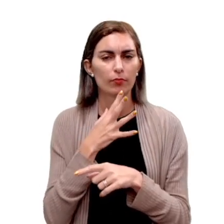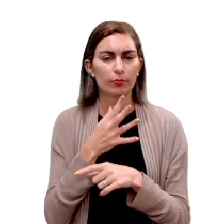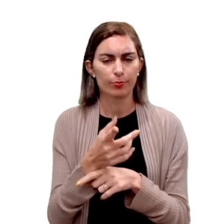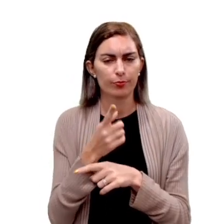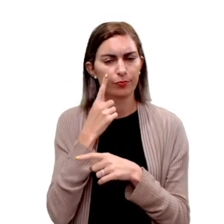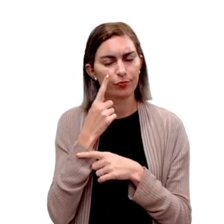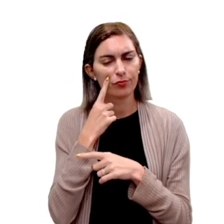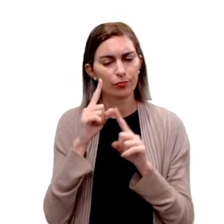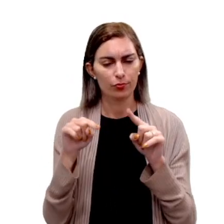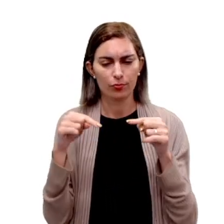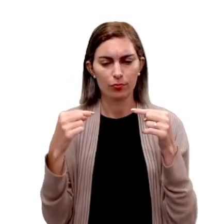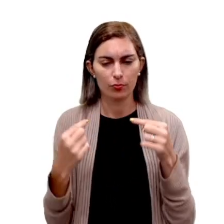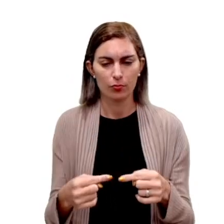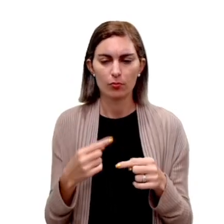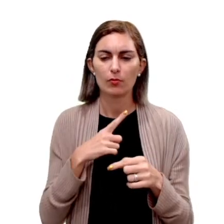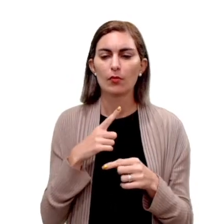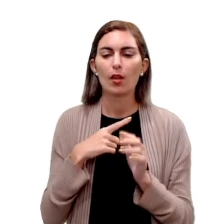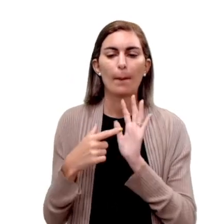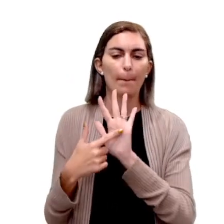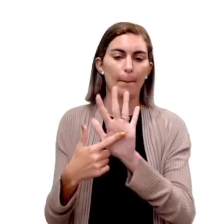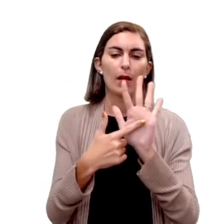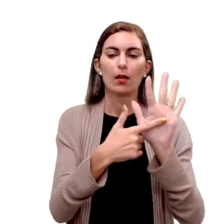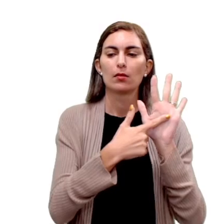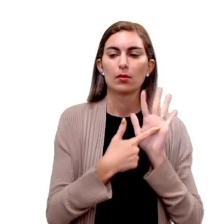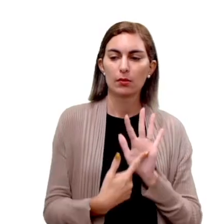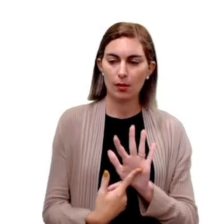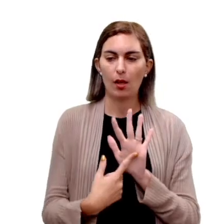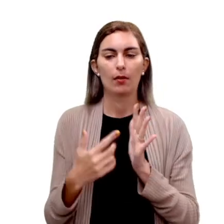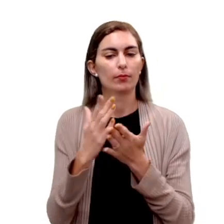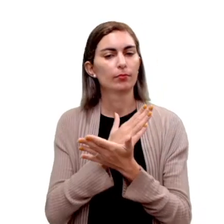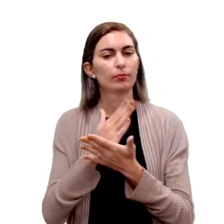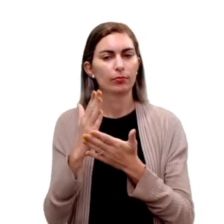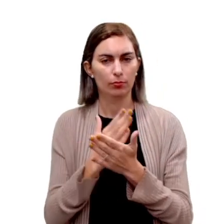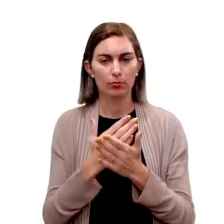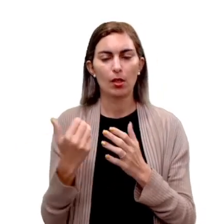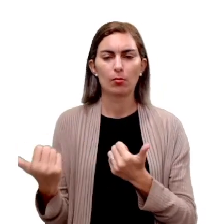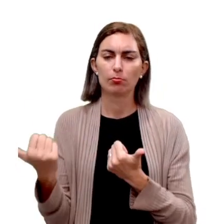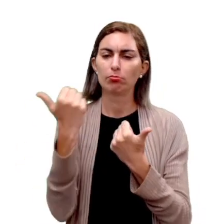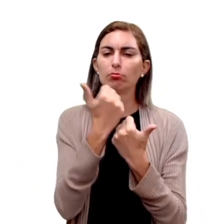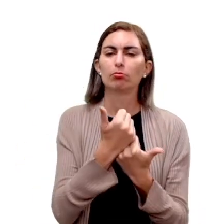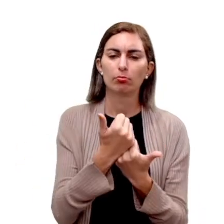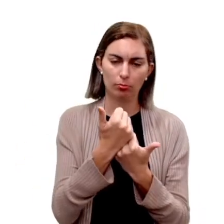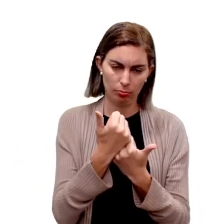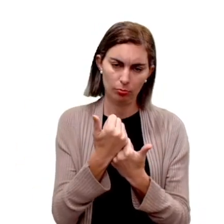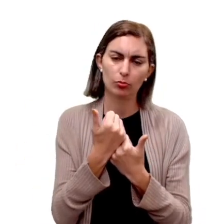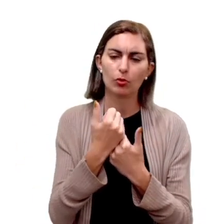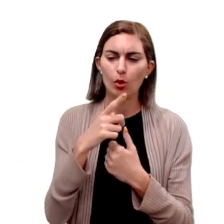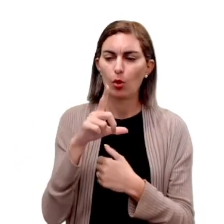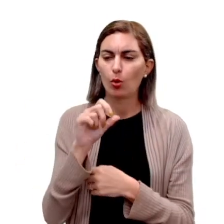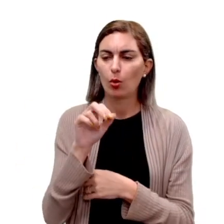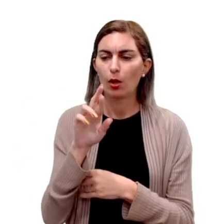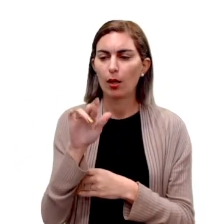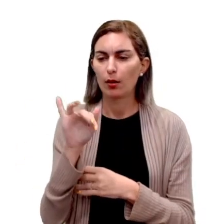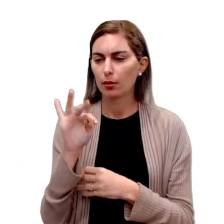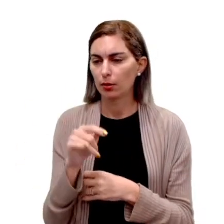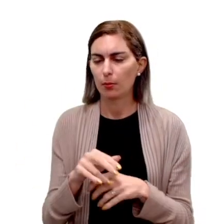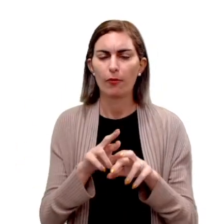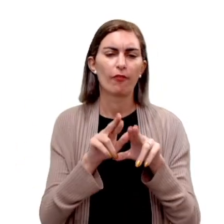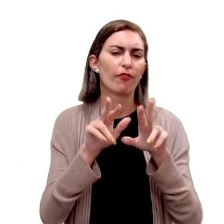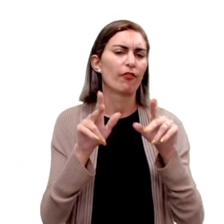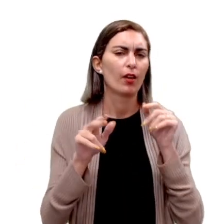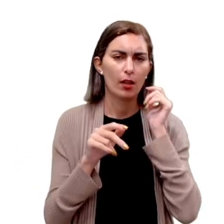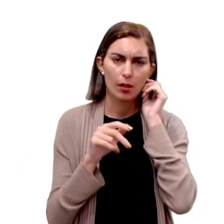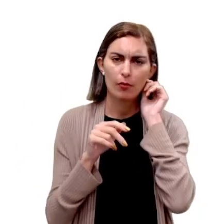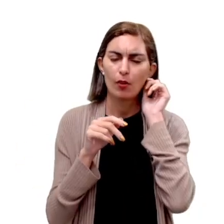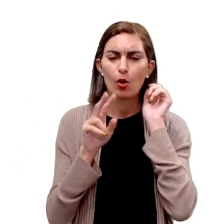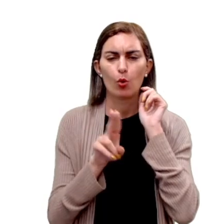esses desafios nós vamos apresentar algumas representações de algoritmos. São várias. Nós vamos utilizar pelo